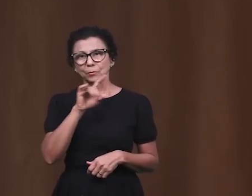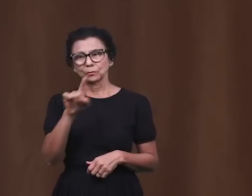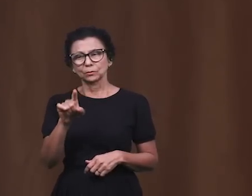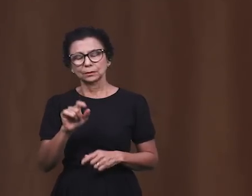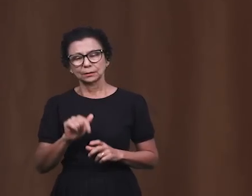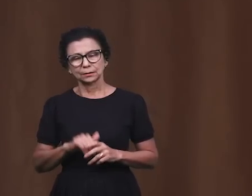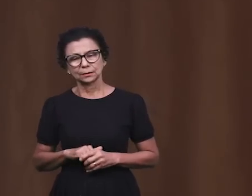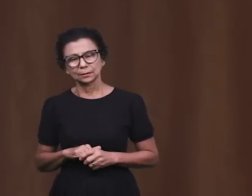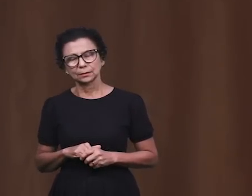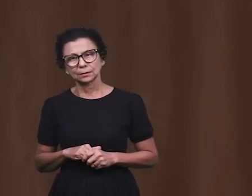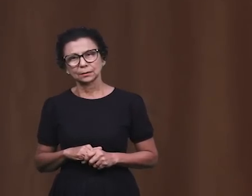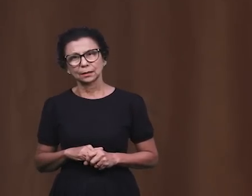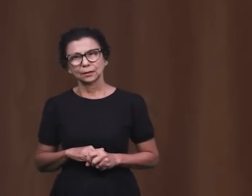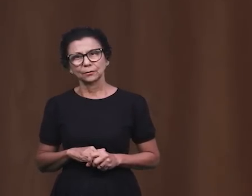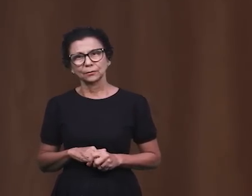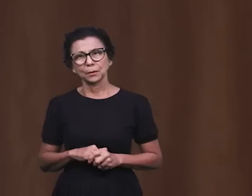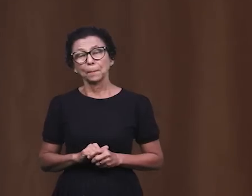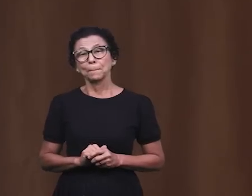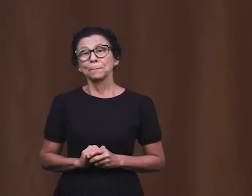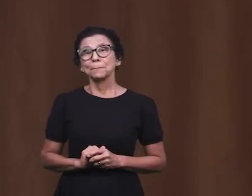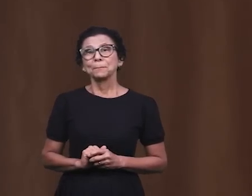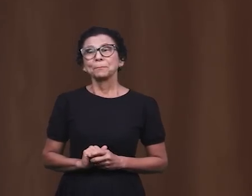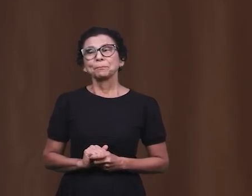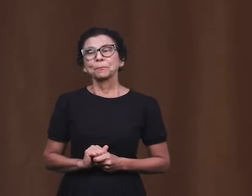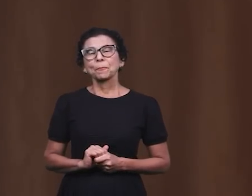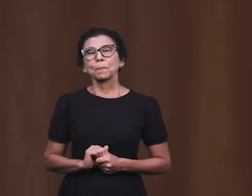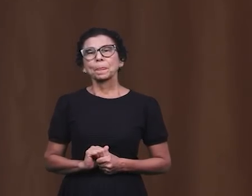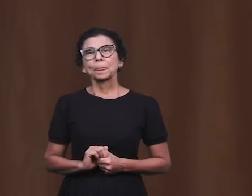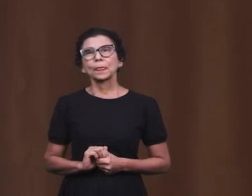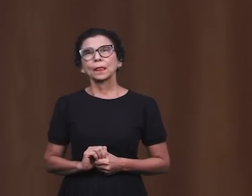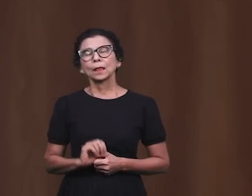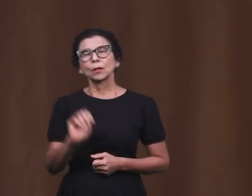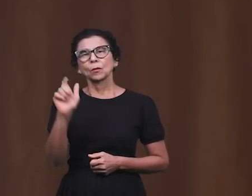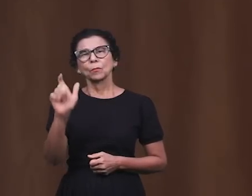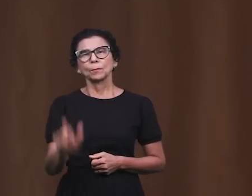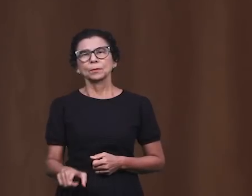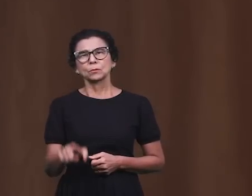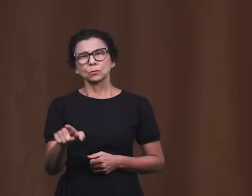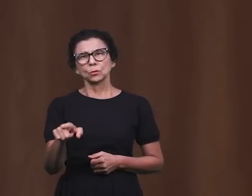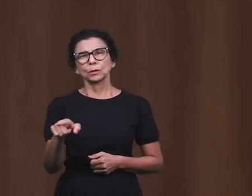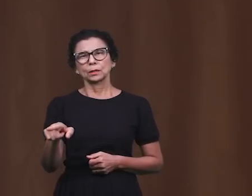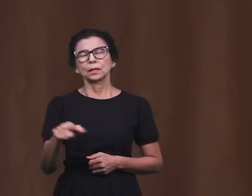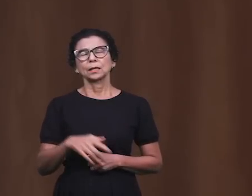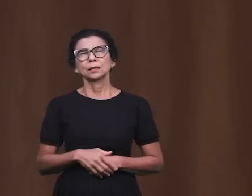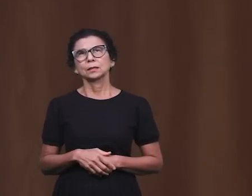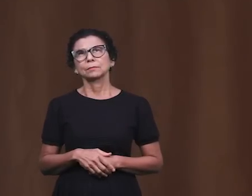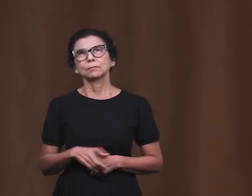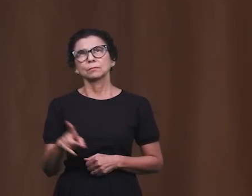Por exemplo, você pega uma pessoa um irmão que perdeu, né, um ente querido.